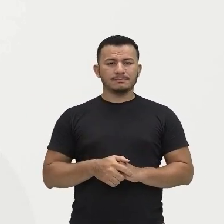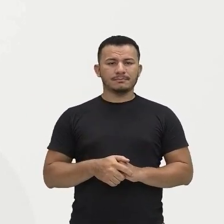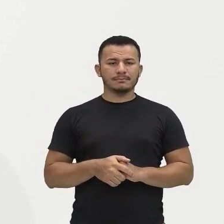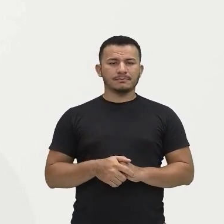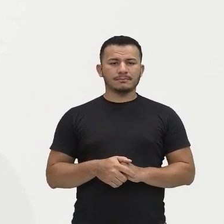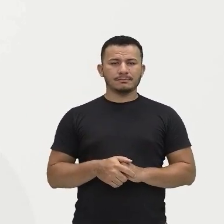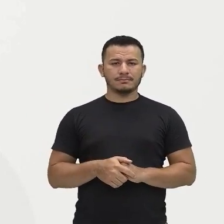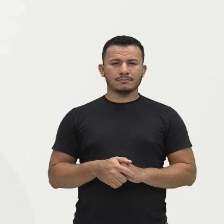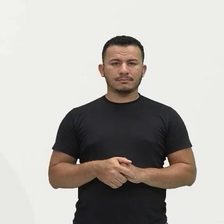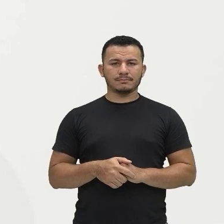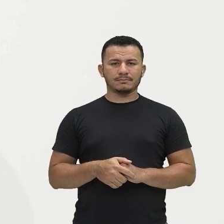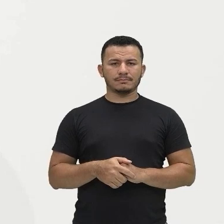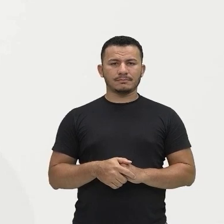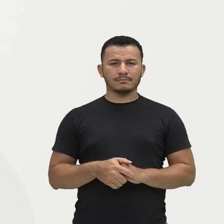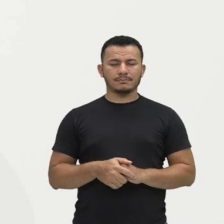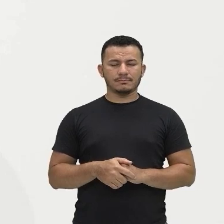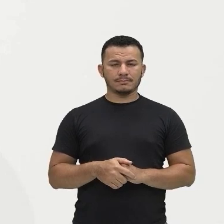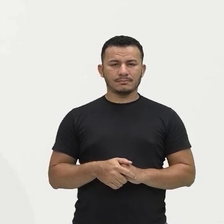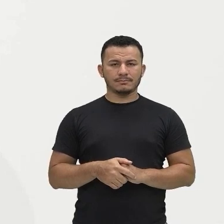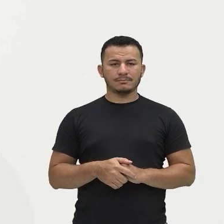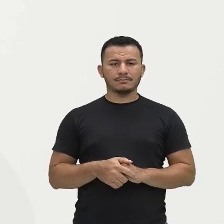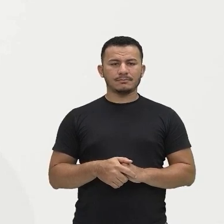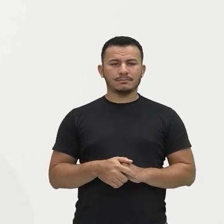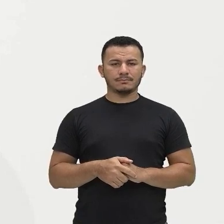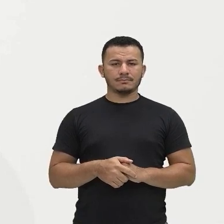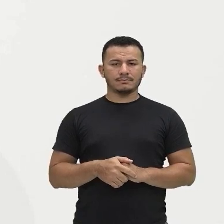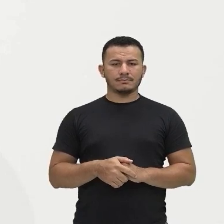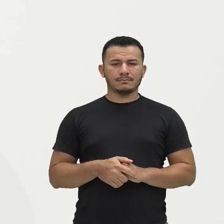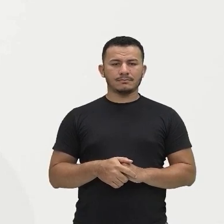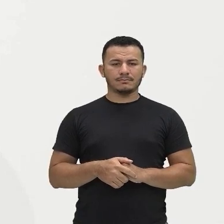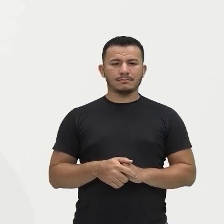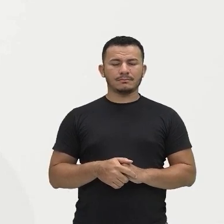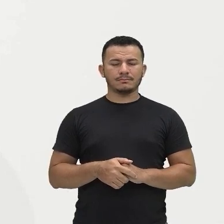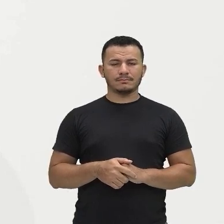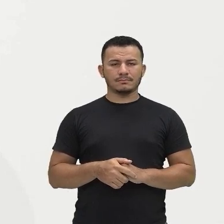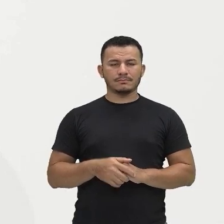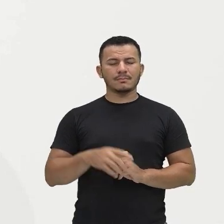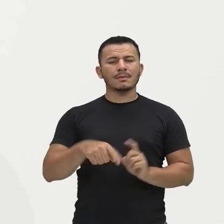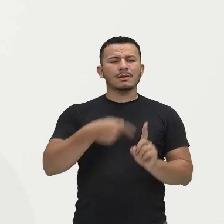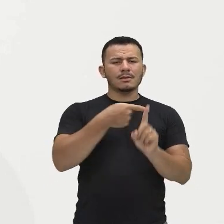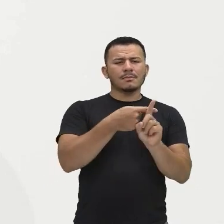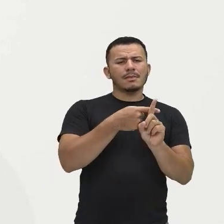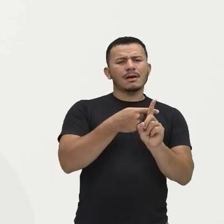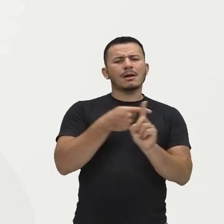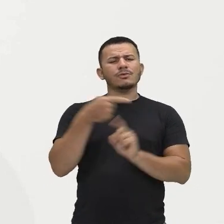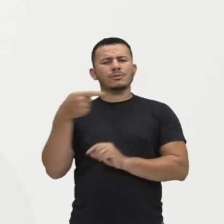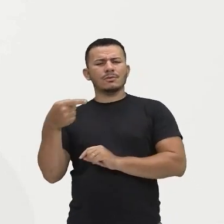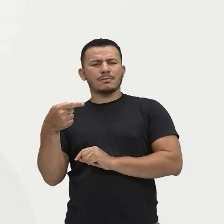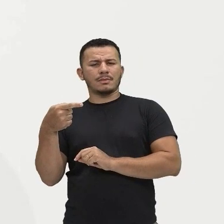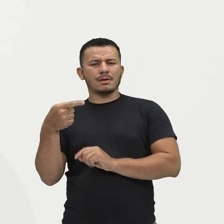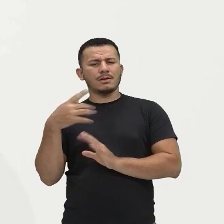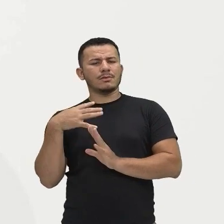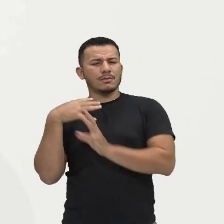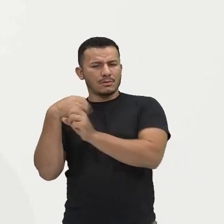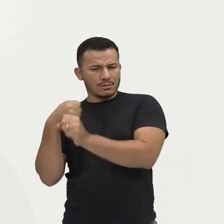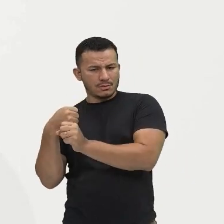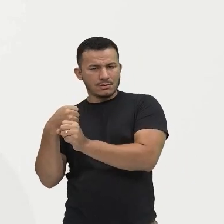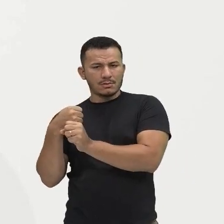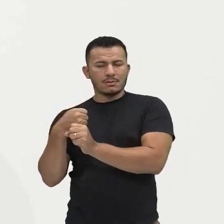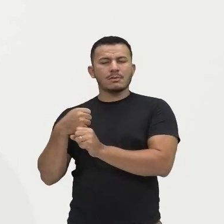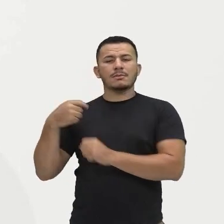tá aqui, ó. Agora, mais com menos. Isso aqui vai me